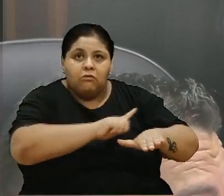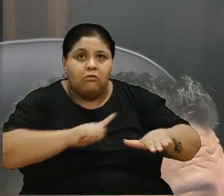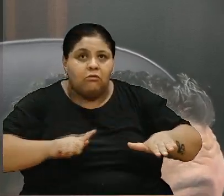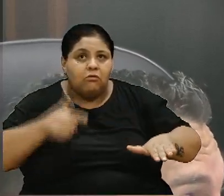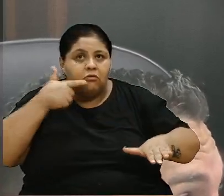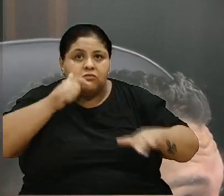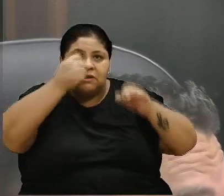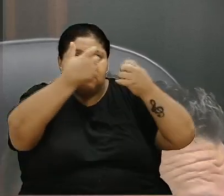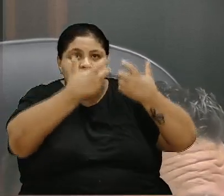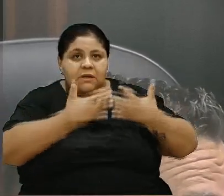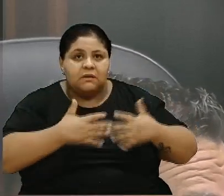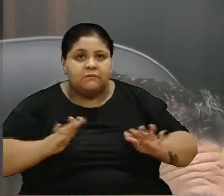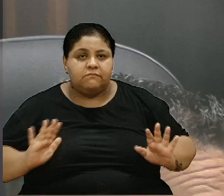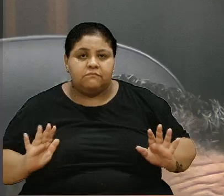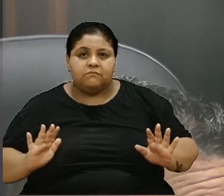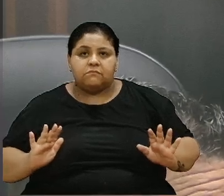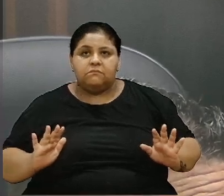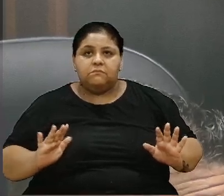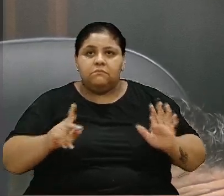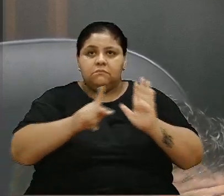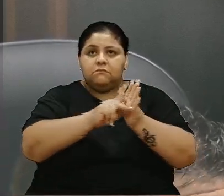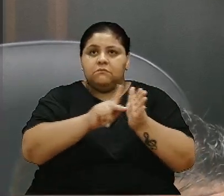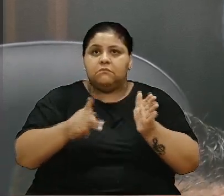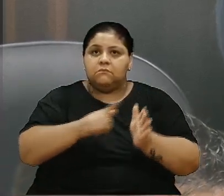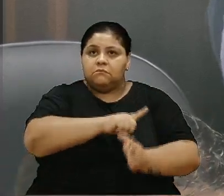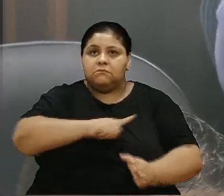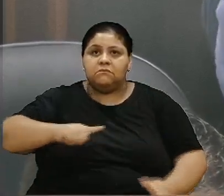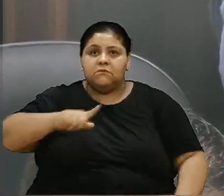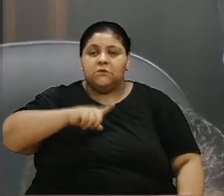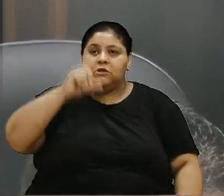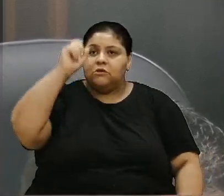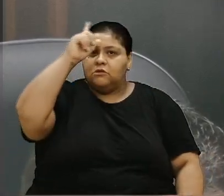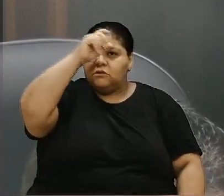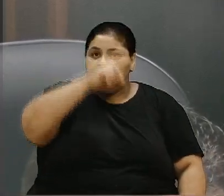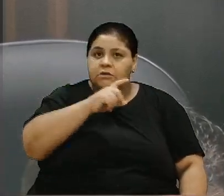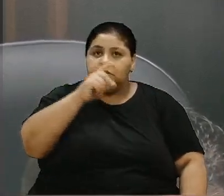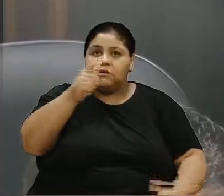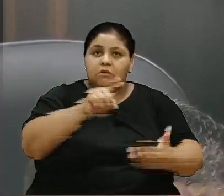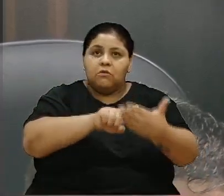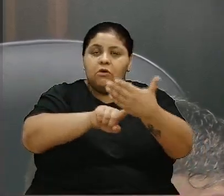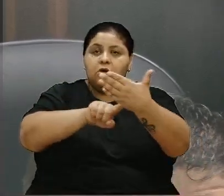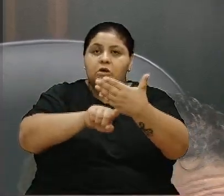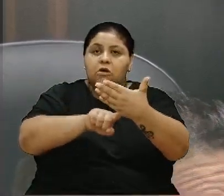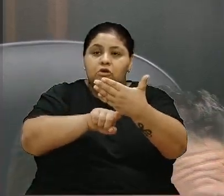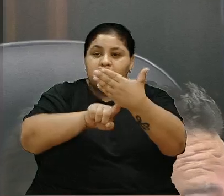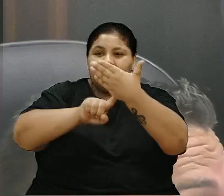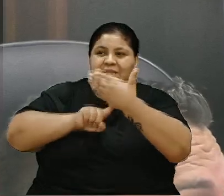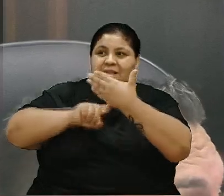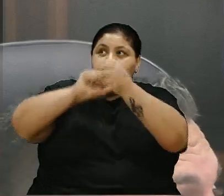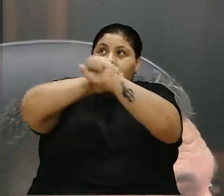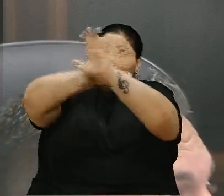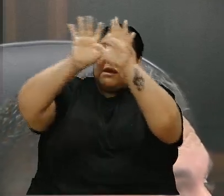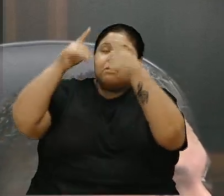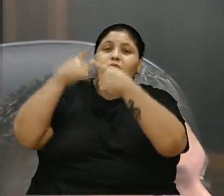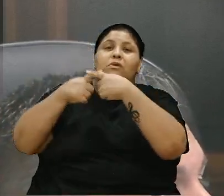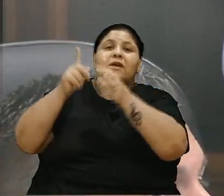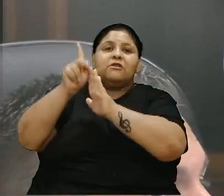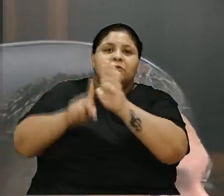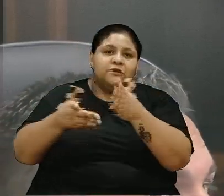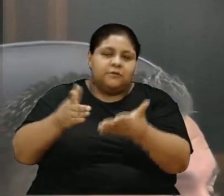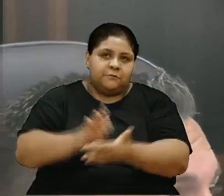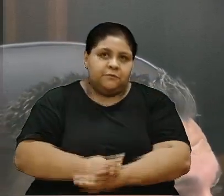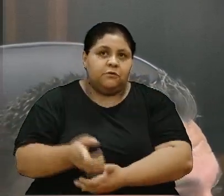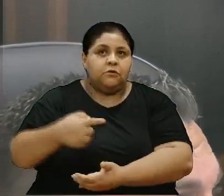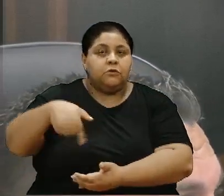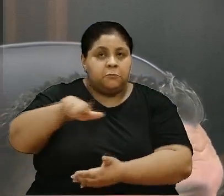conseguem explicar. E o próprio governo tem tido dificuldades de nos apresentar com nitidez o porquê desses projetos. Então,